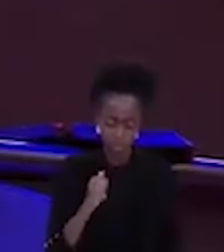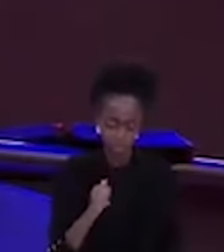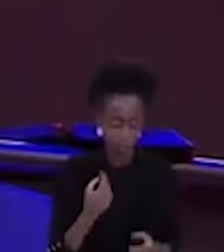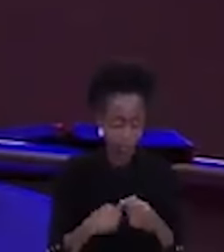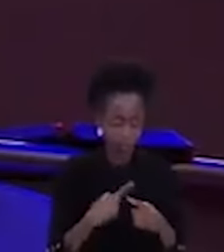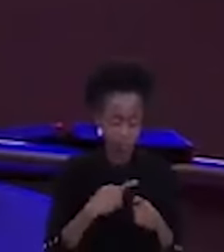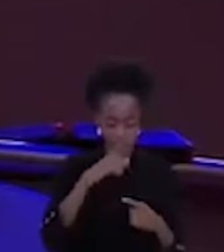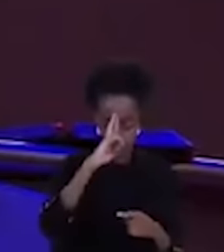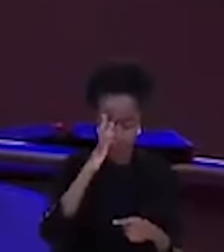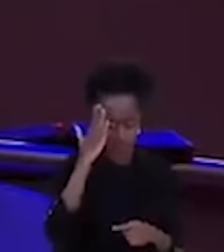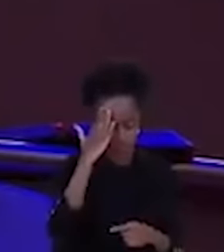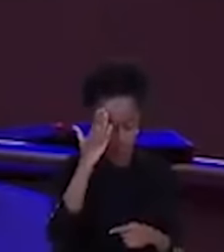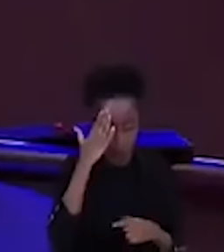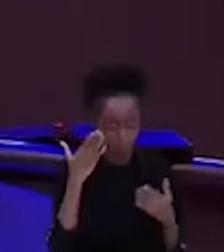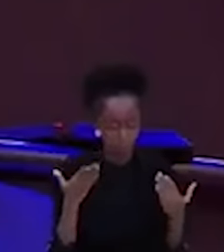Senhor sabia que